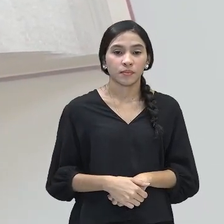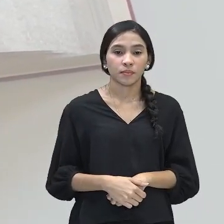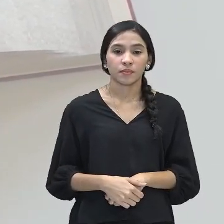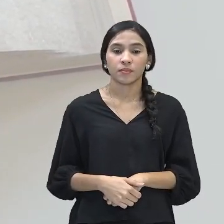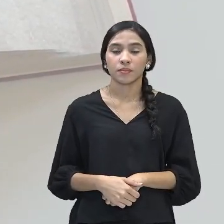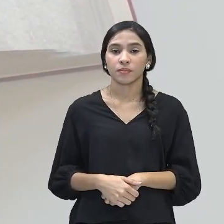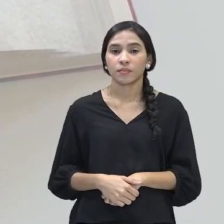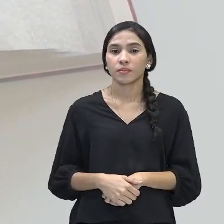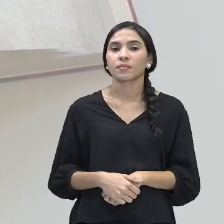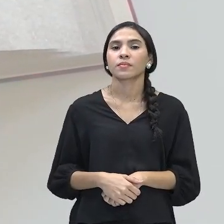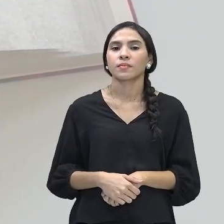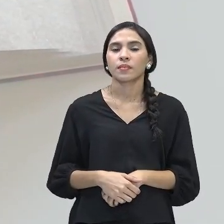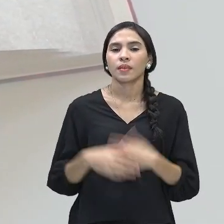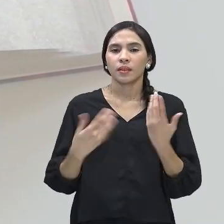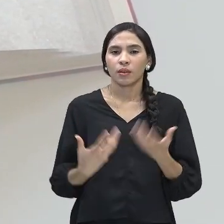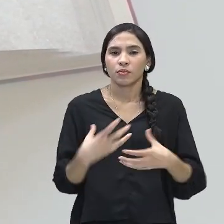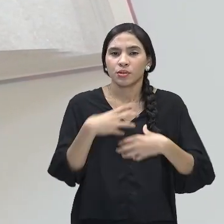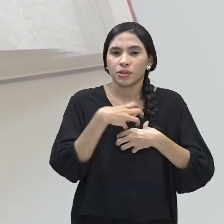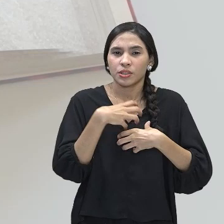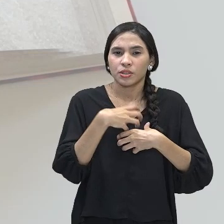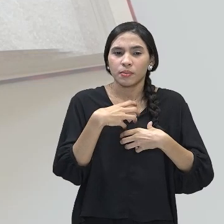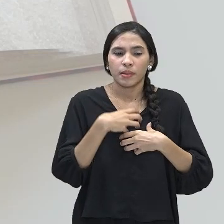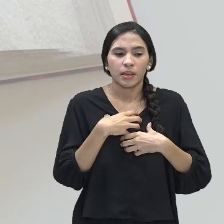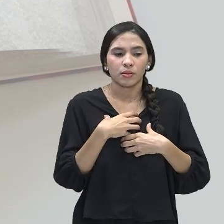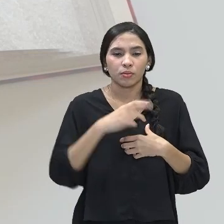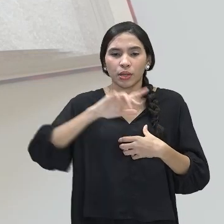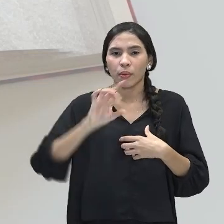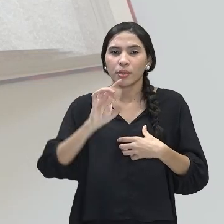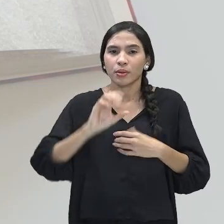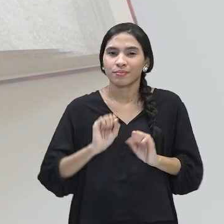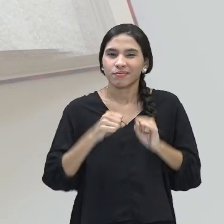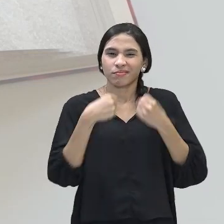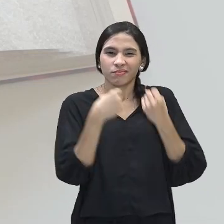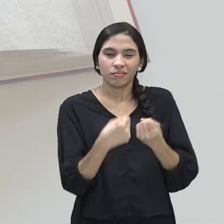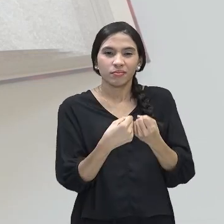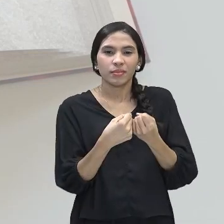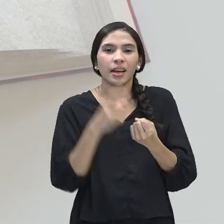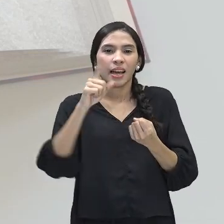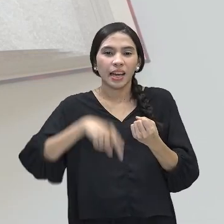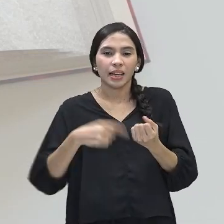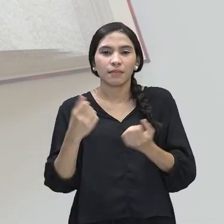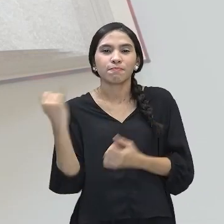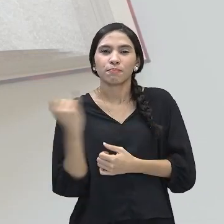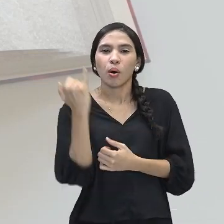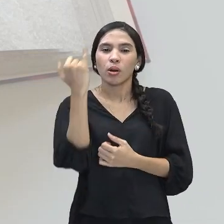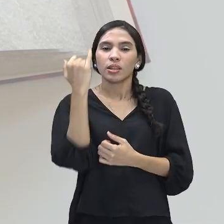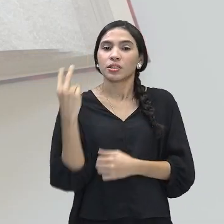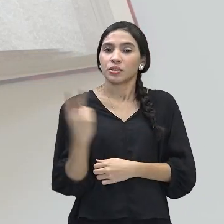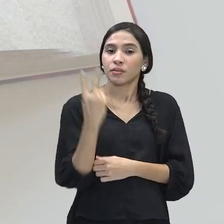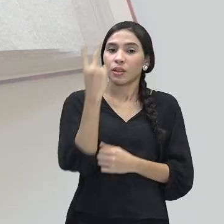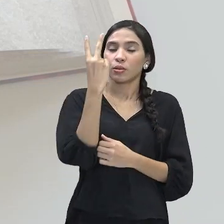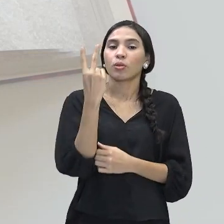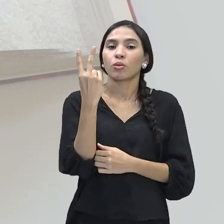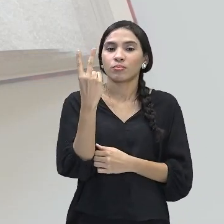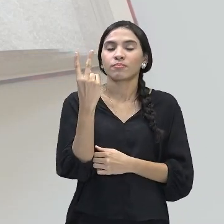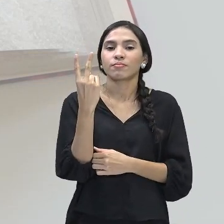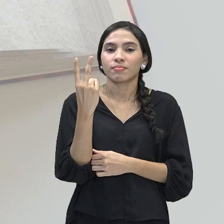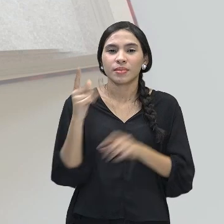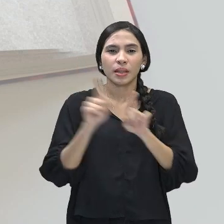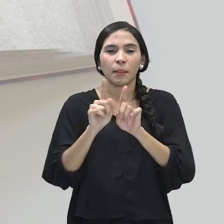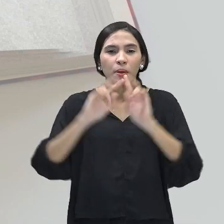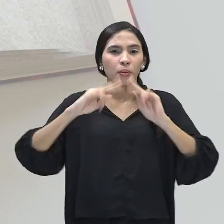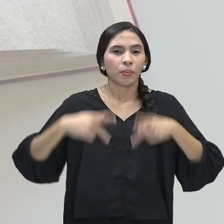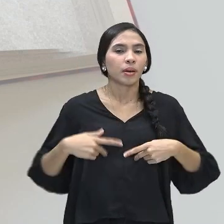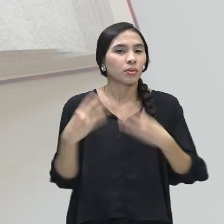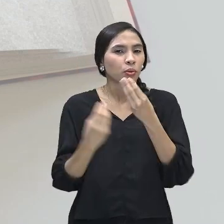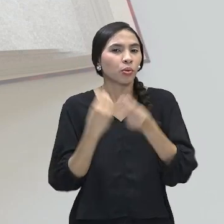O que nela se elevava não era a coragem, ela era substância apenas, menos do que humana. Como poderia